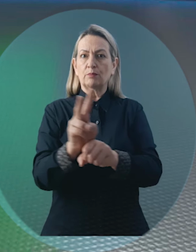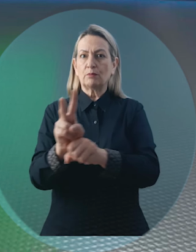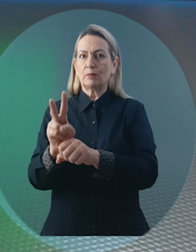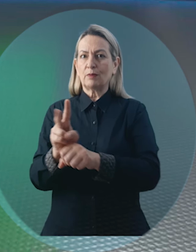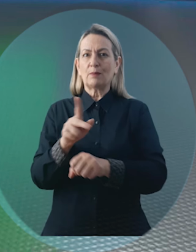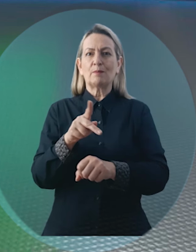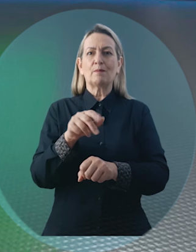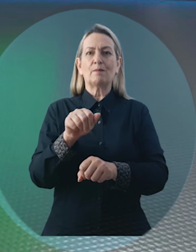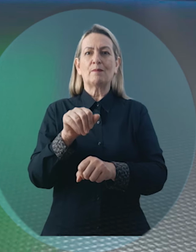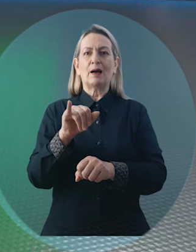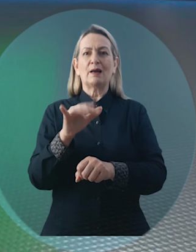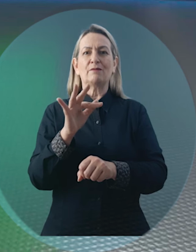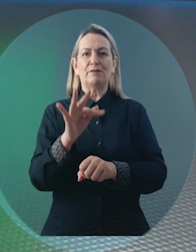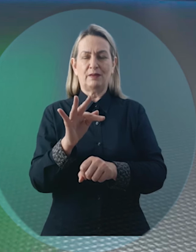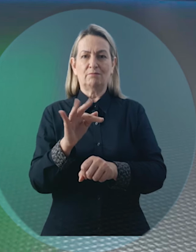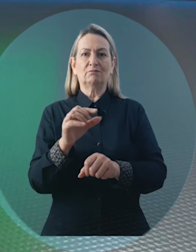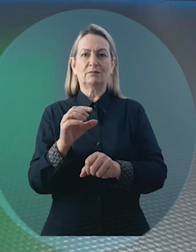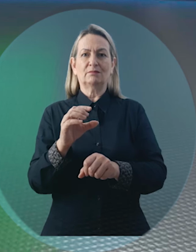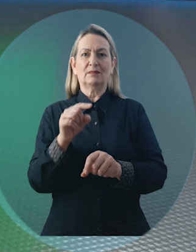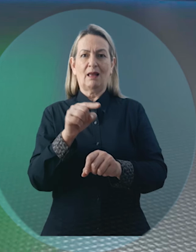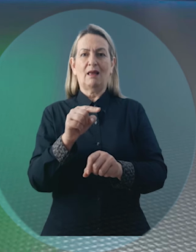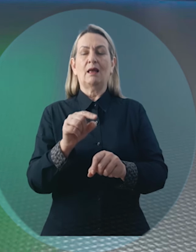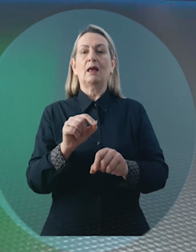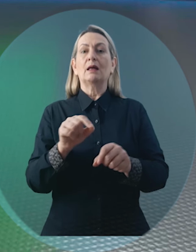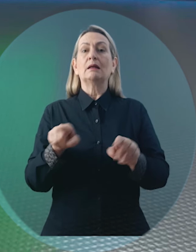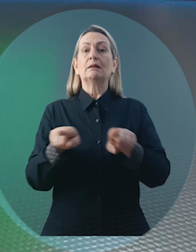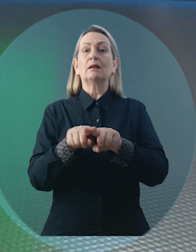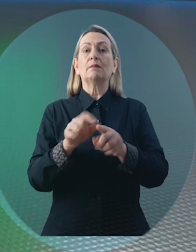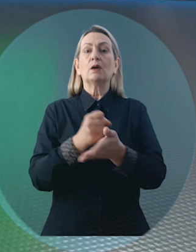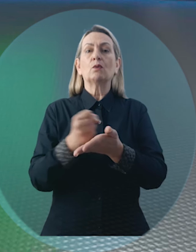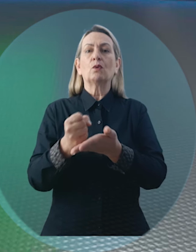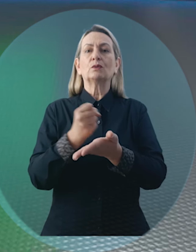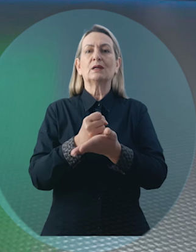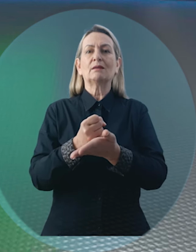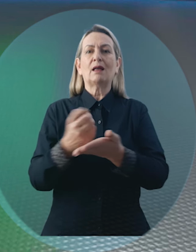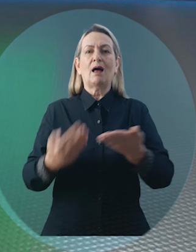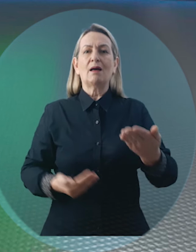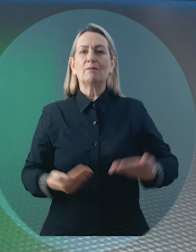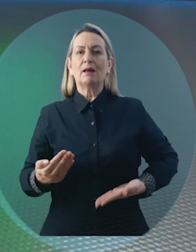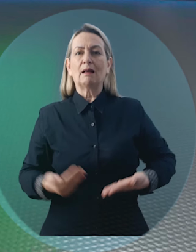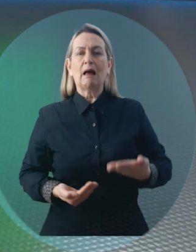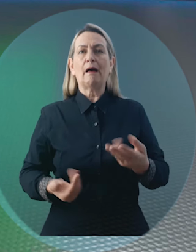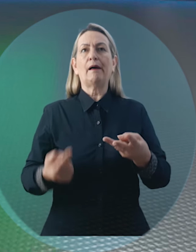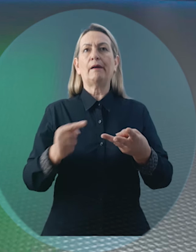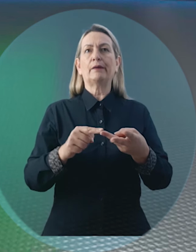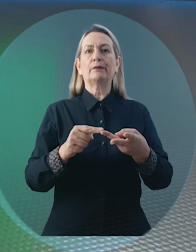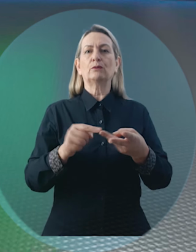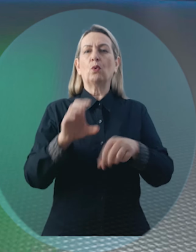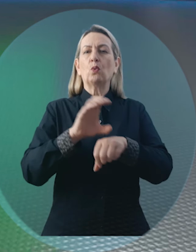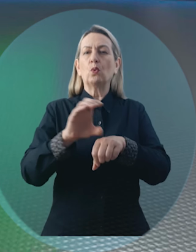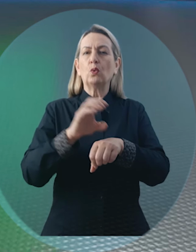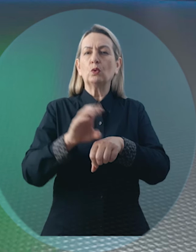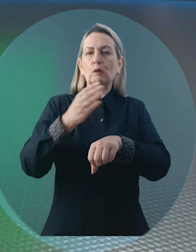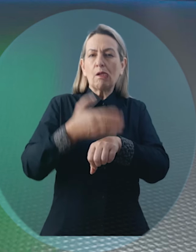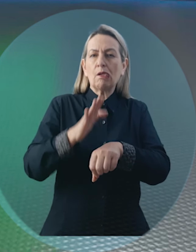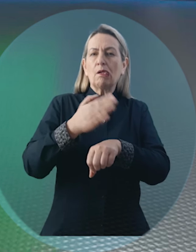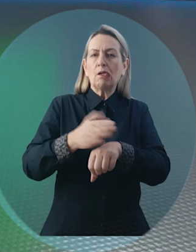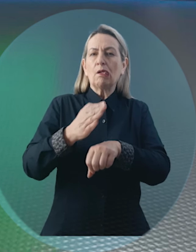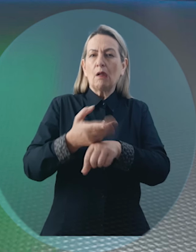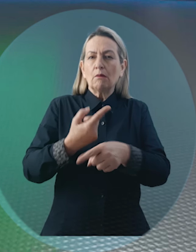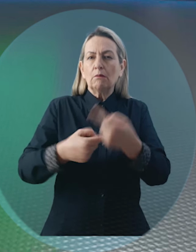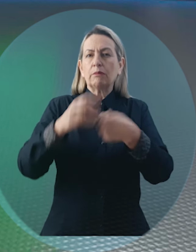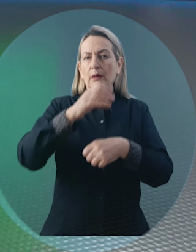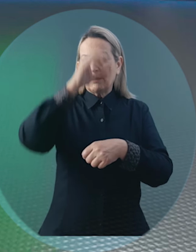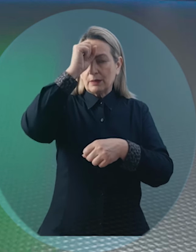a ampliação da cobertura do pai né que é prestado no Cras a contratação de servidores a realização